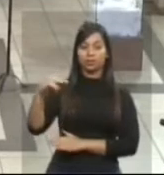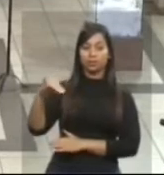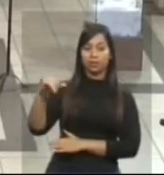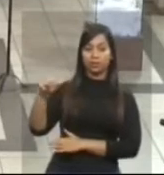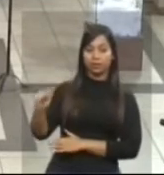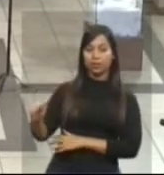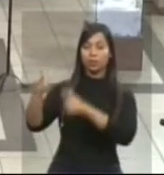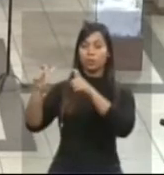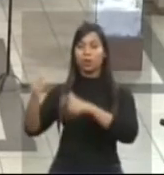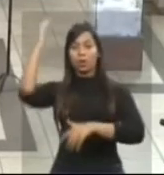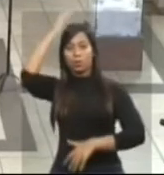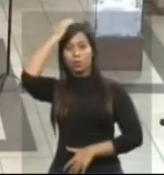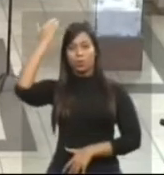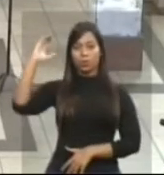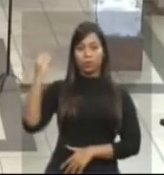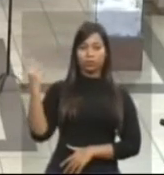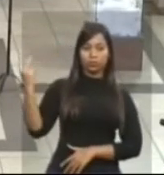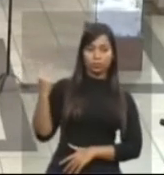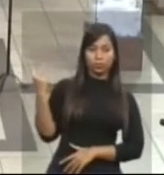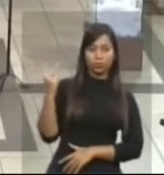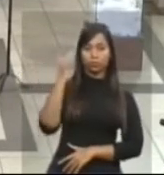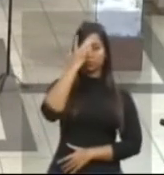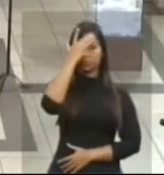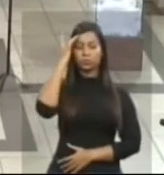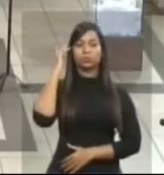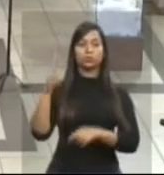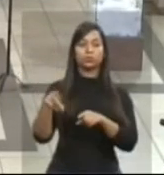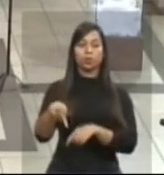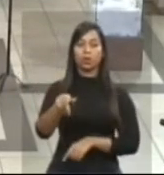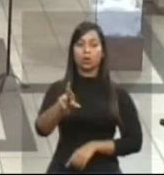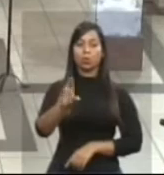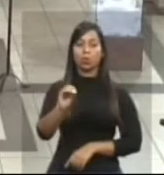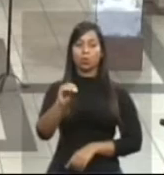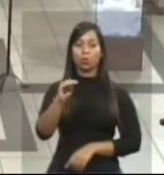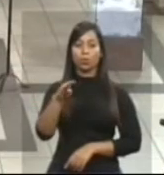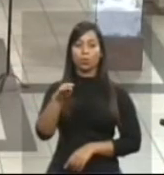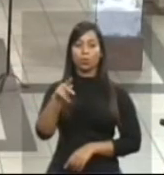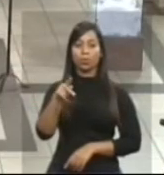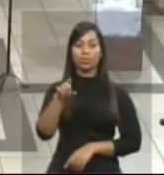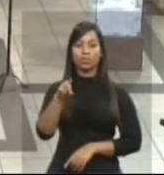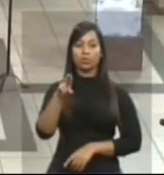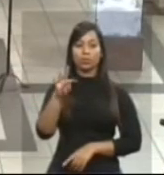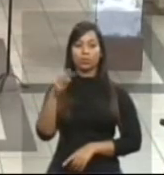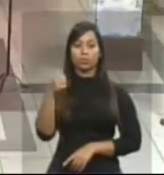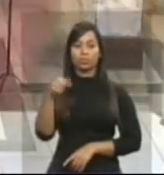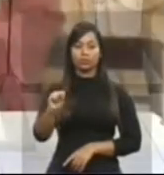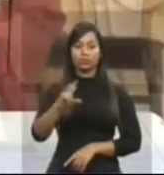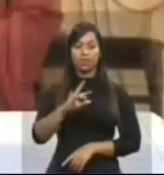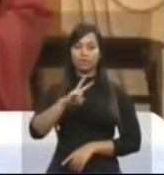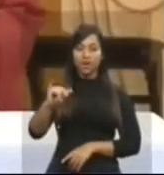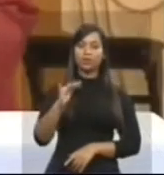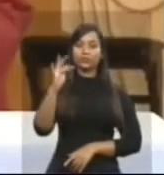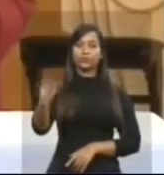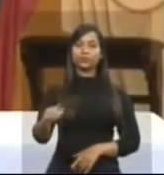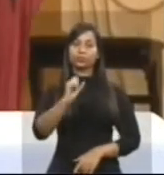Curitiba, Paraná. Temos dois propedeutas que são futuros seminaristas. Oremos por